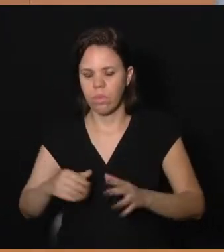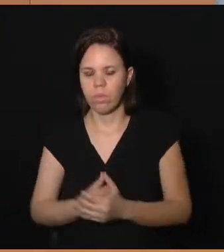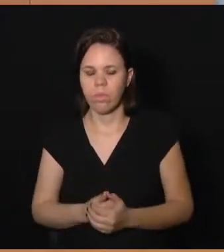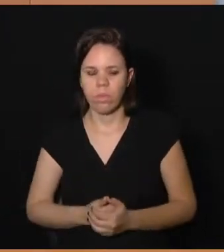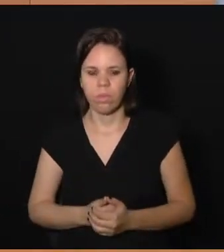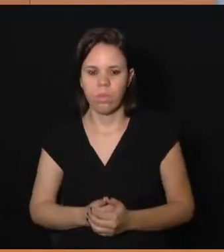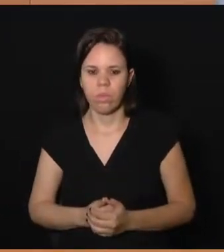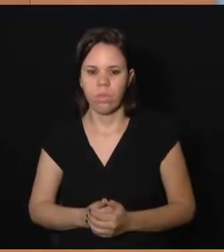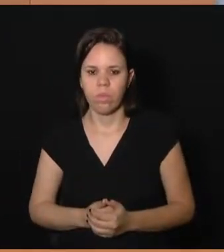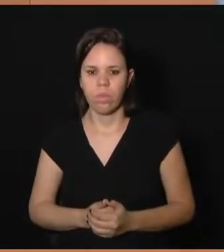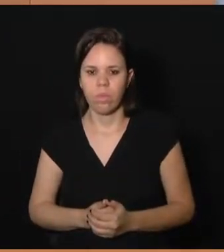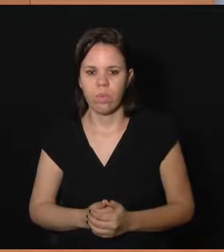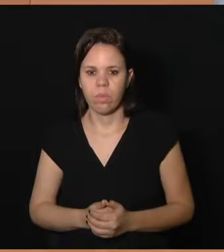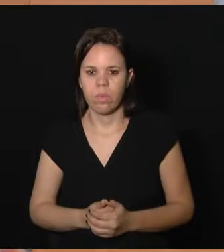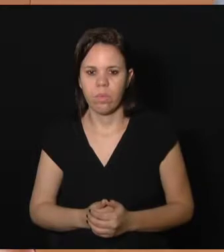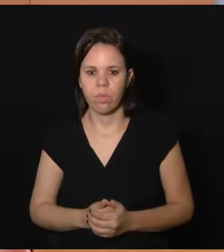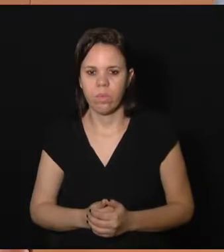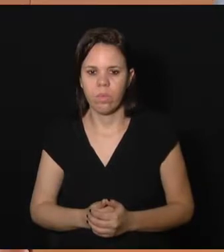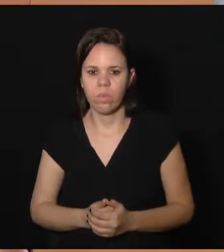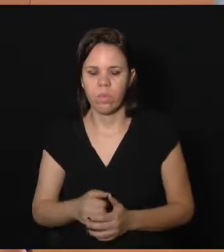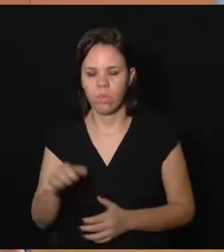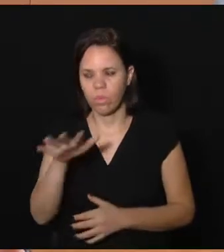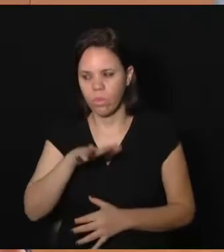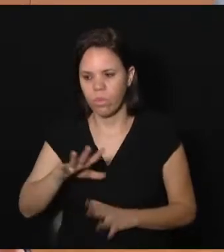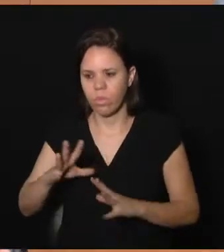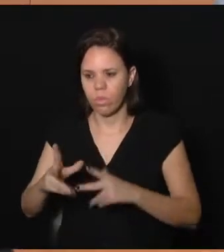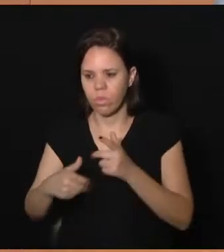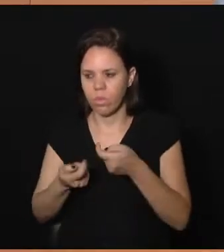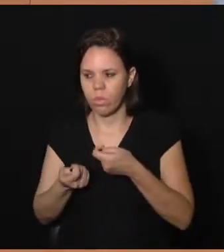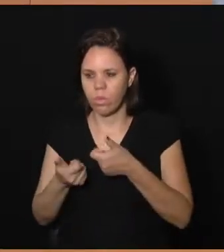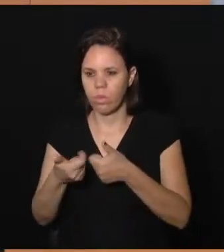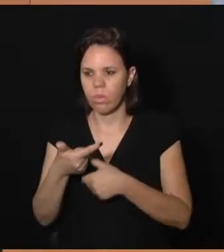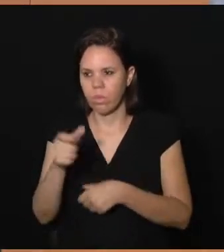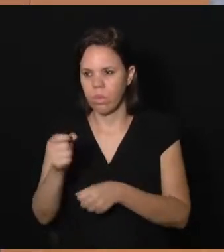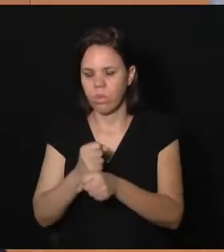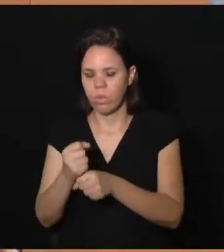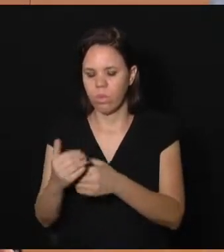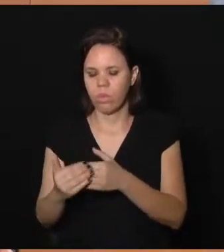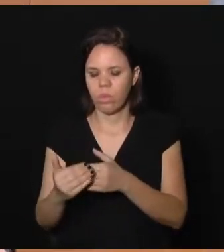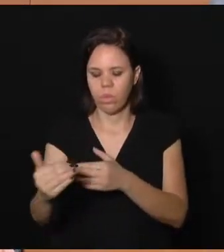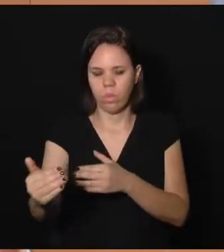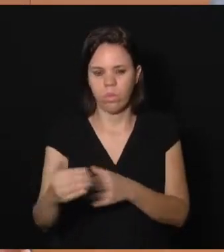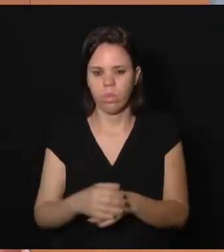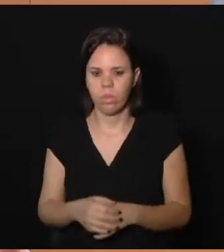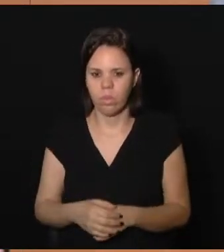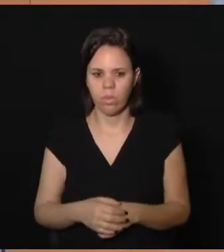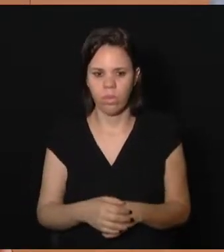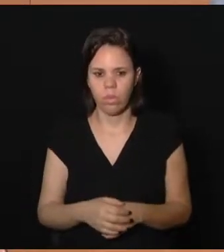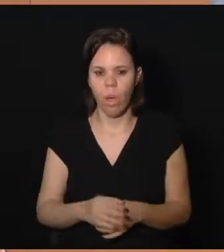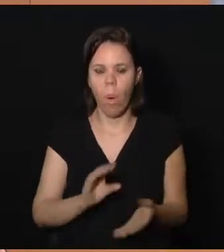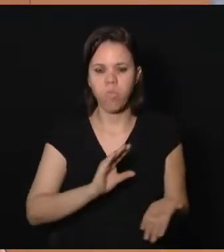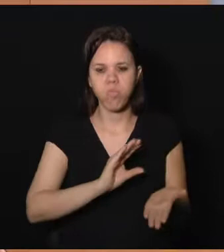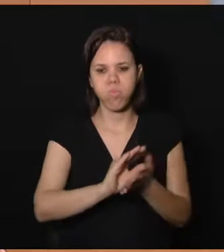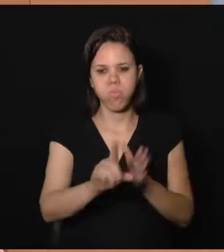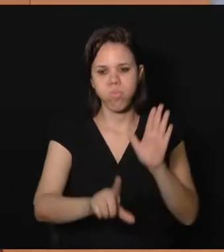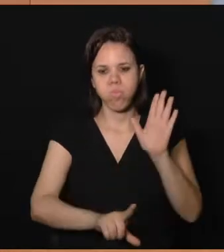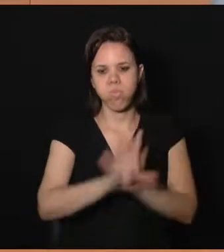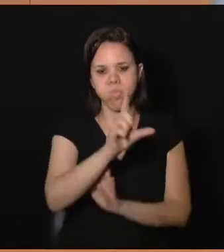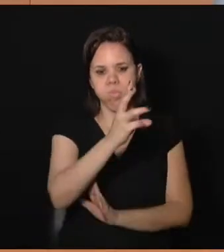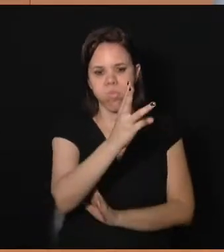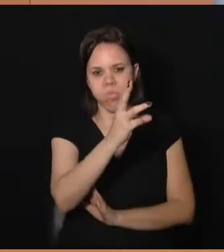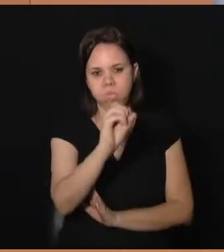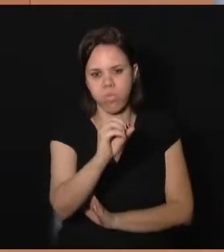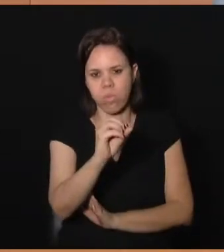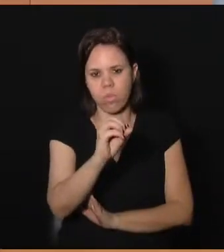cadeia um benefício nos próximos 10 anos de algo em torno a 30 bi de dólares, quer